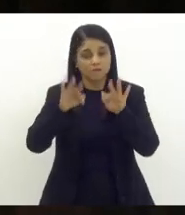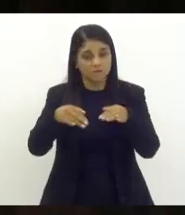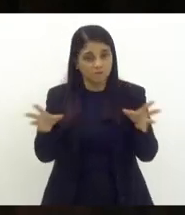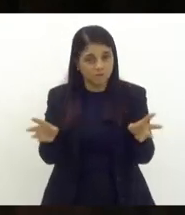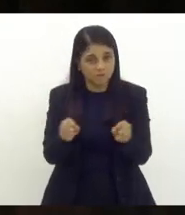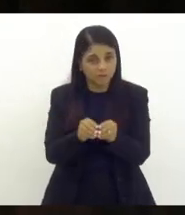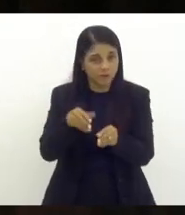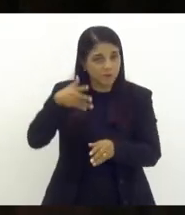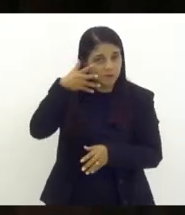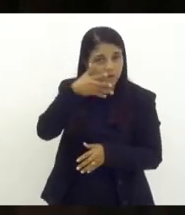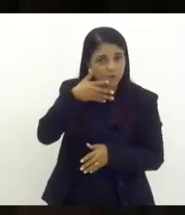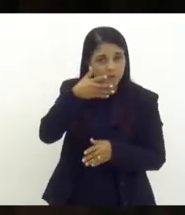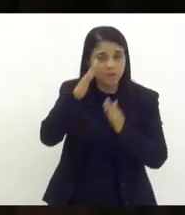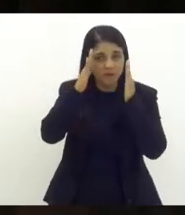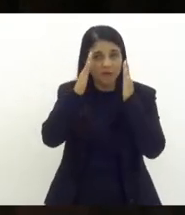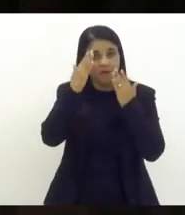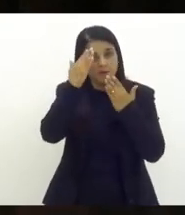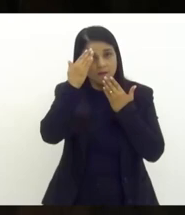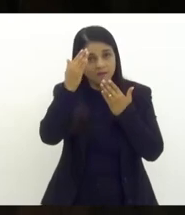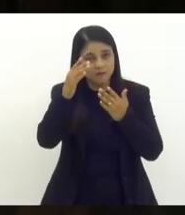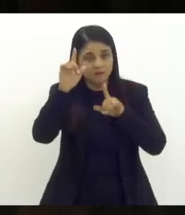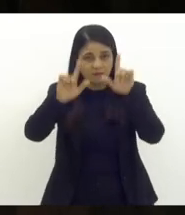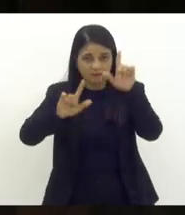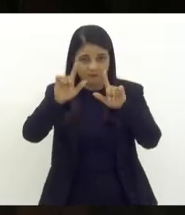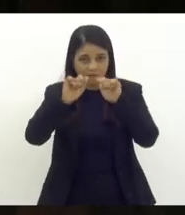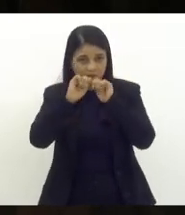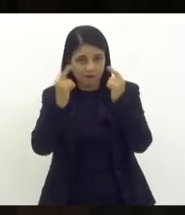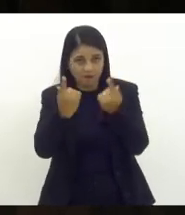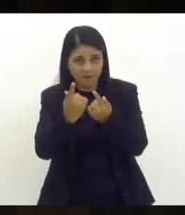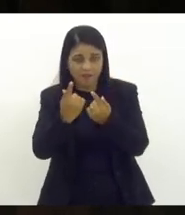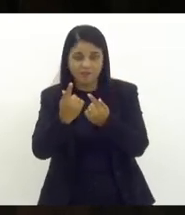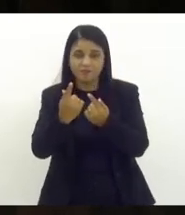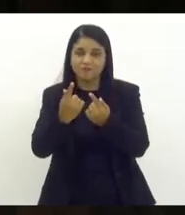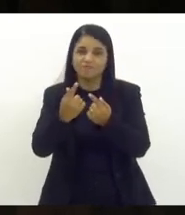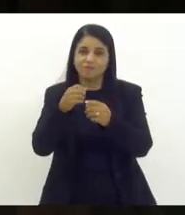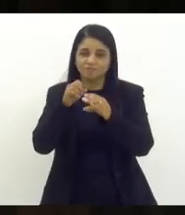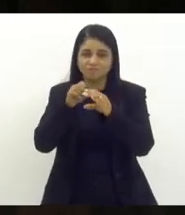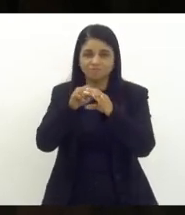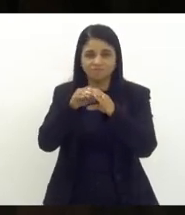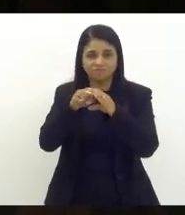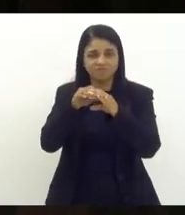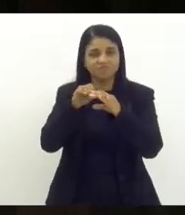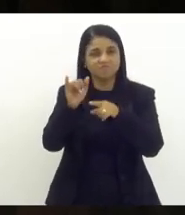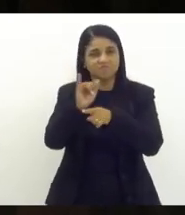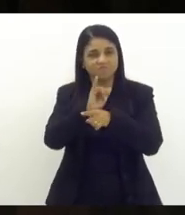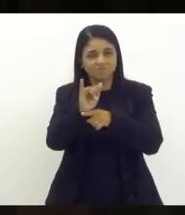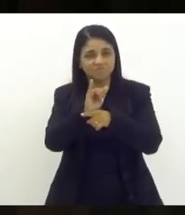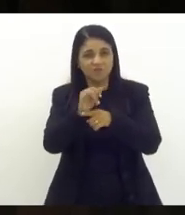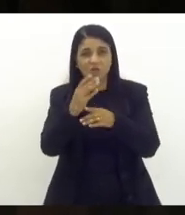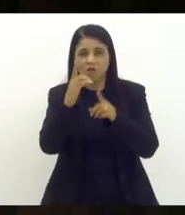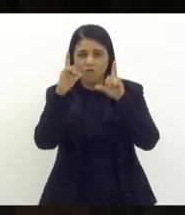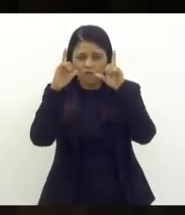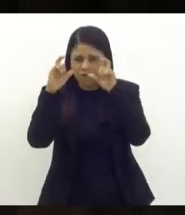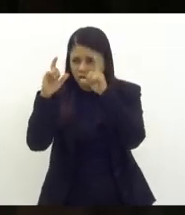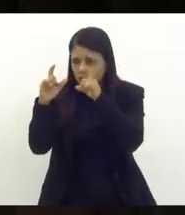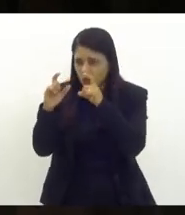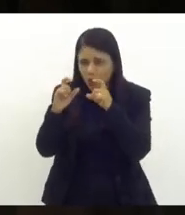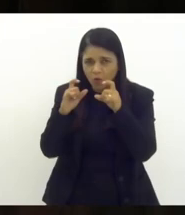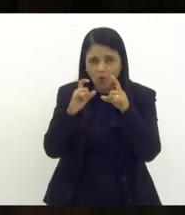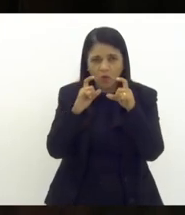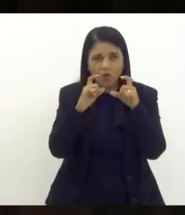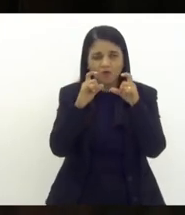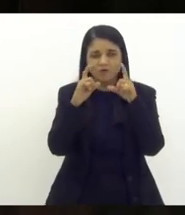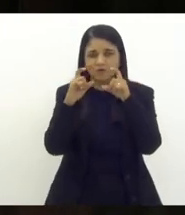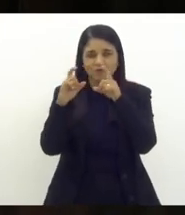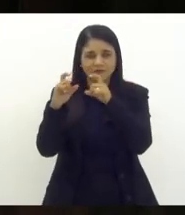Quero aqui agradecer a TV alerge que nos proporcionou essa transmissão eh a todos os fotógrafos que estão aqui nos Bastidores